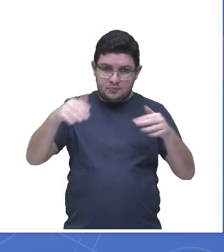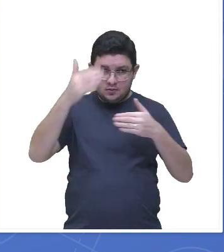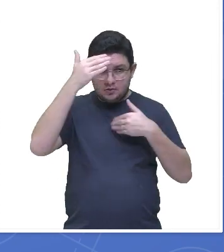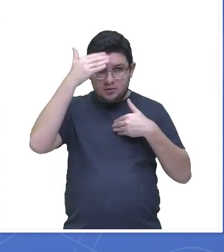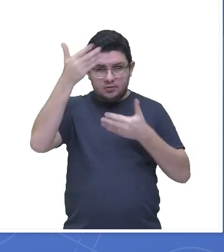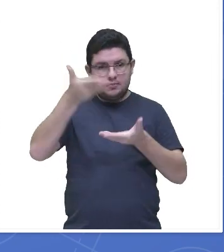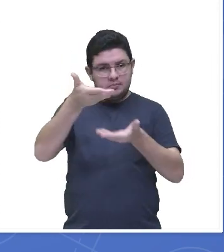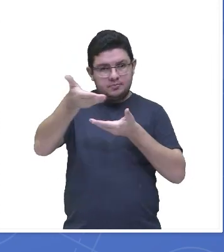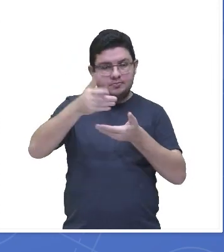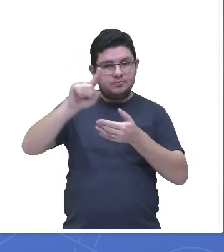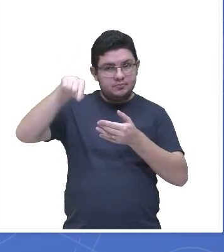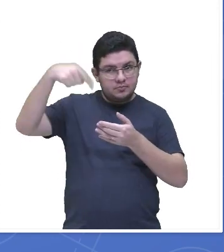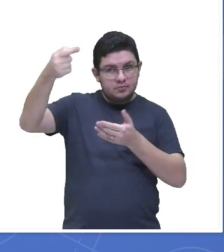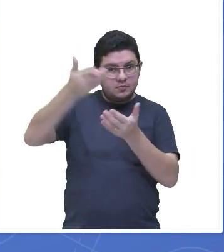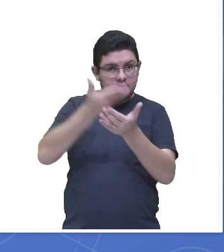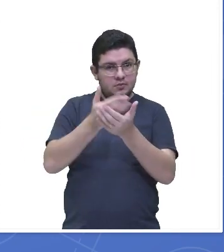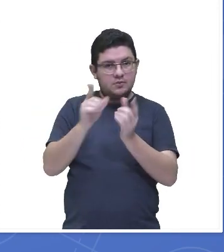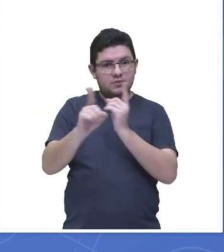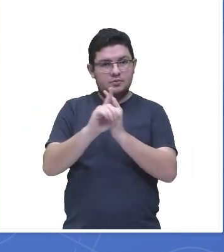E até a próxima aula.